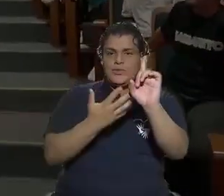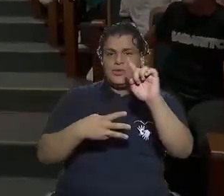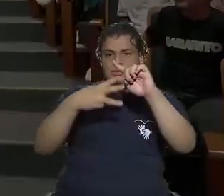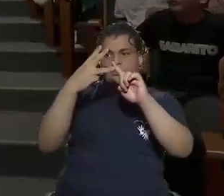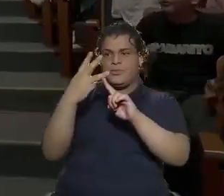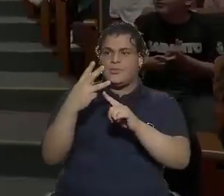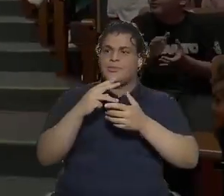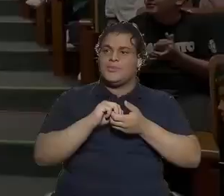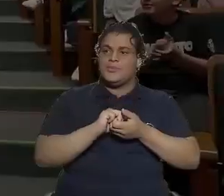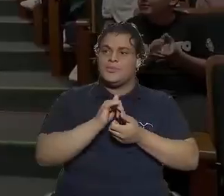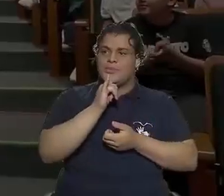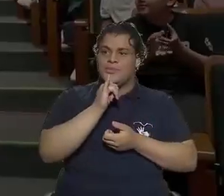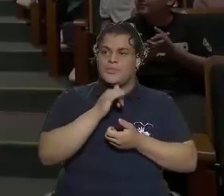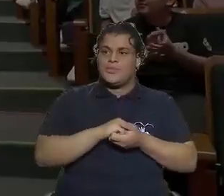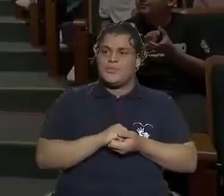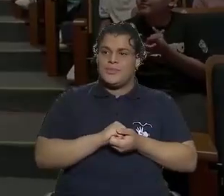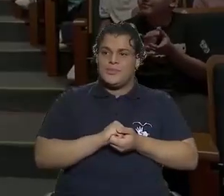3 exemplos.